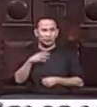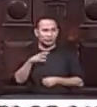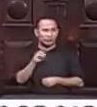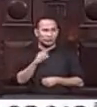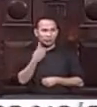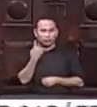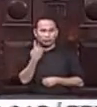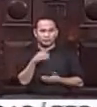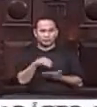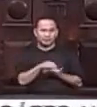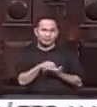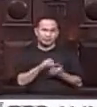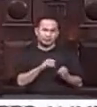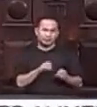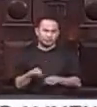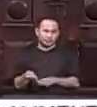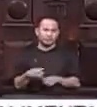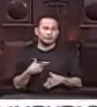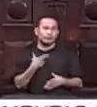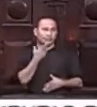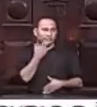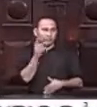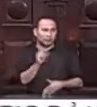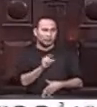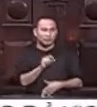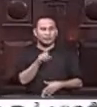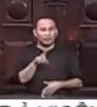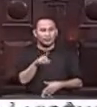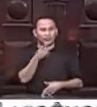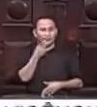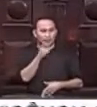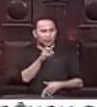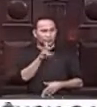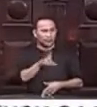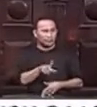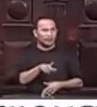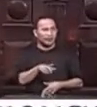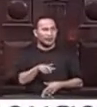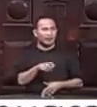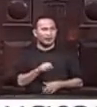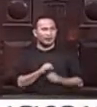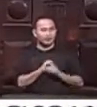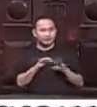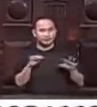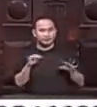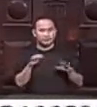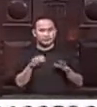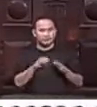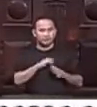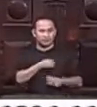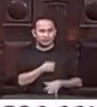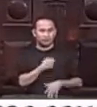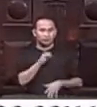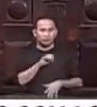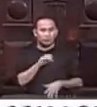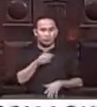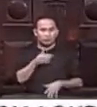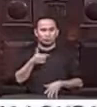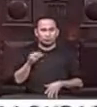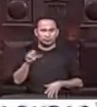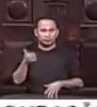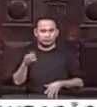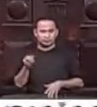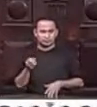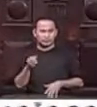um secretário de educação. Está aqui o valor. E esse valor é da transparência fiscal. Só em 2016,